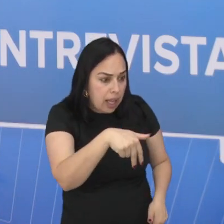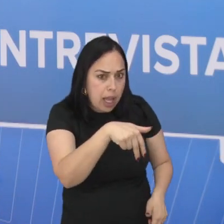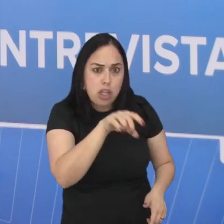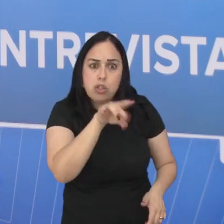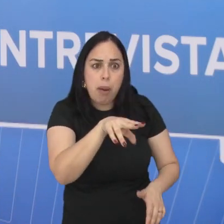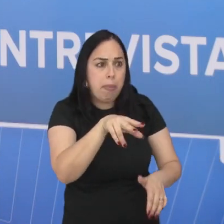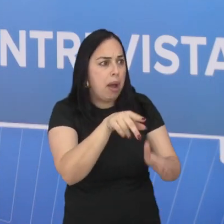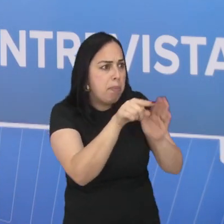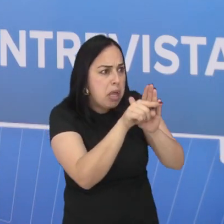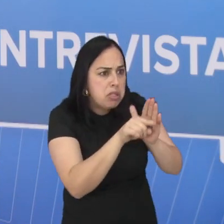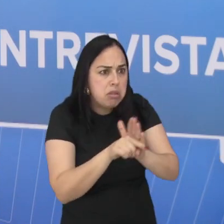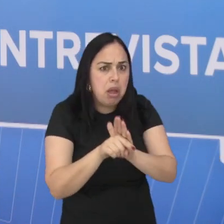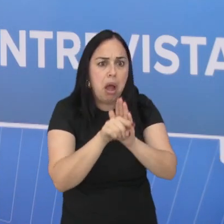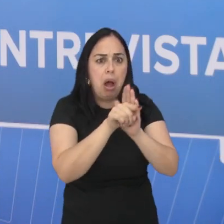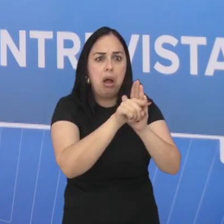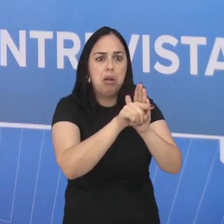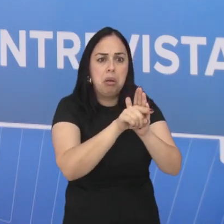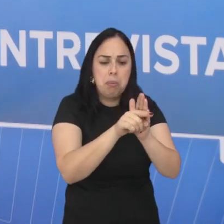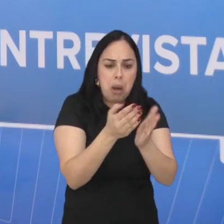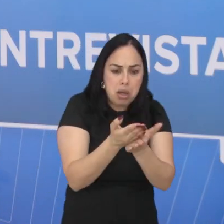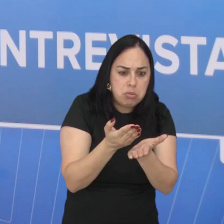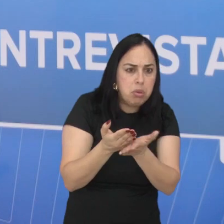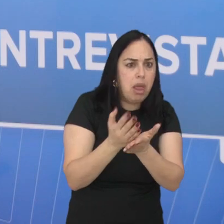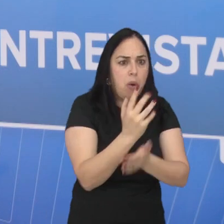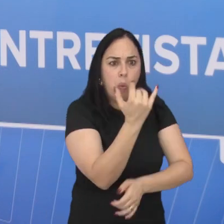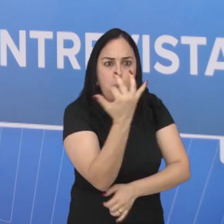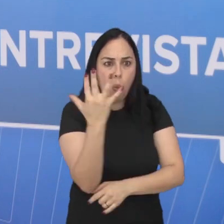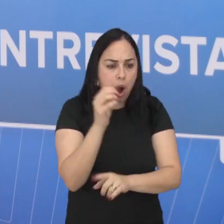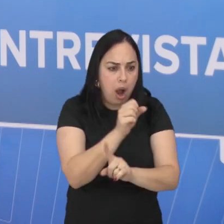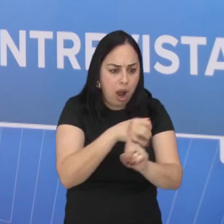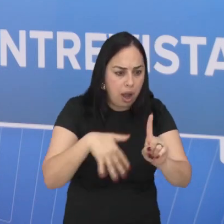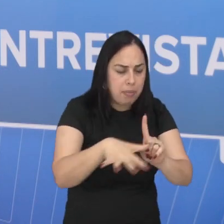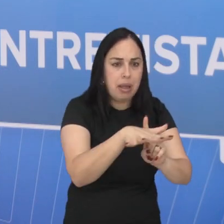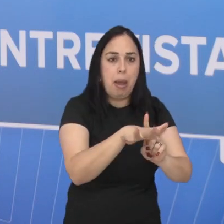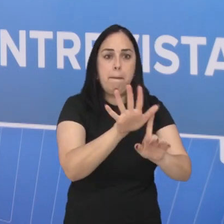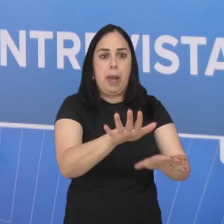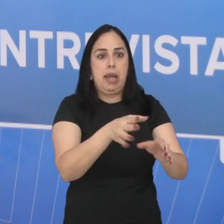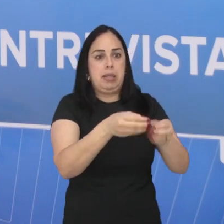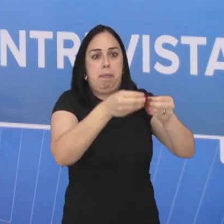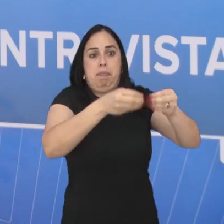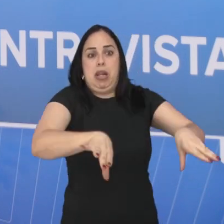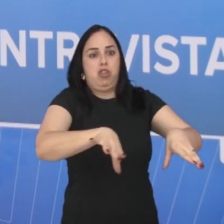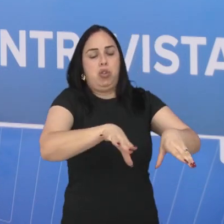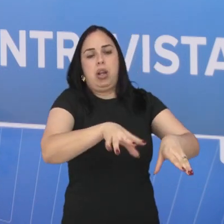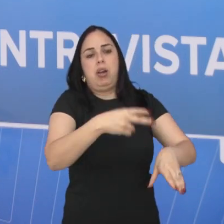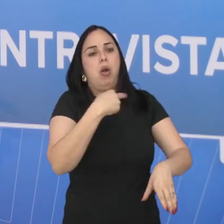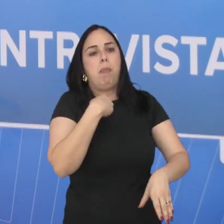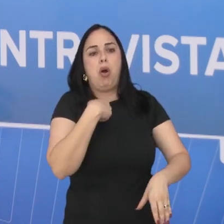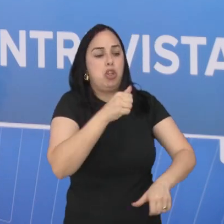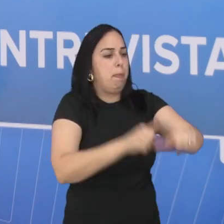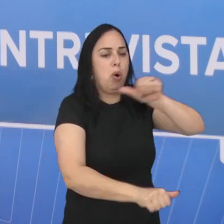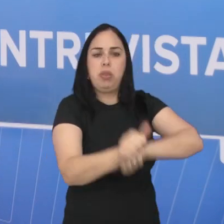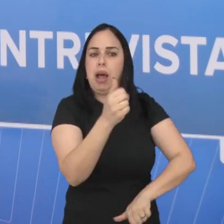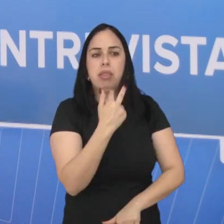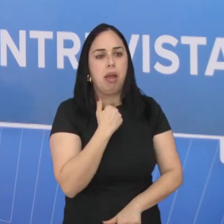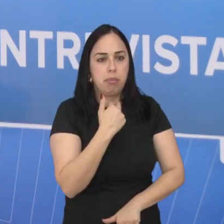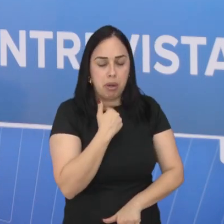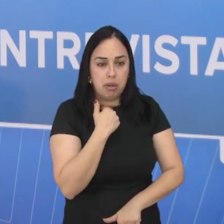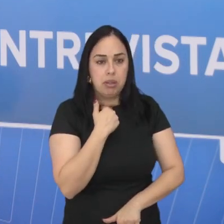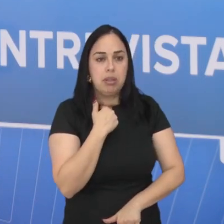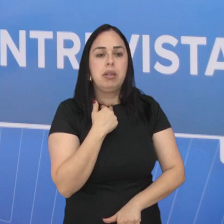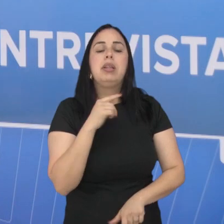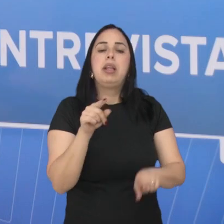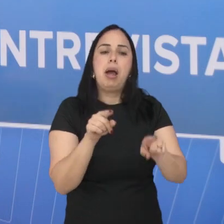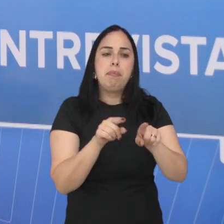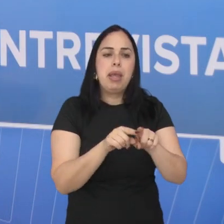pesquisa científica, para finalidade de educação ambiental, mas não pode ter nenhuma intervenção nessa área. Elas são definidas a partir